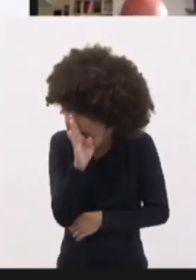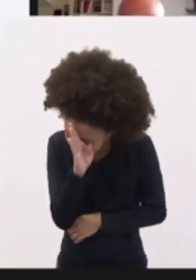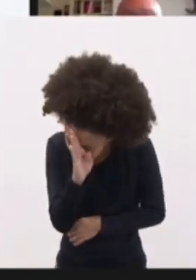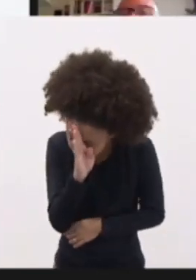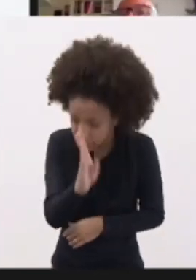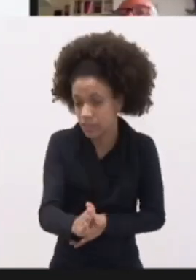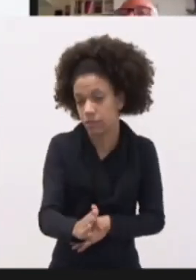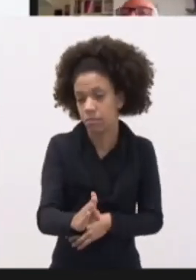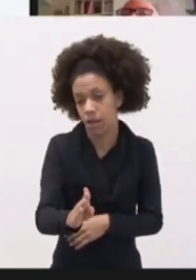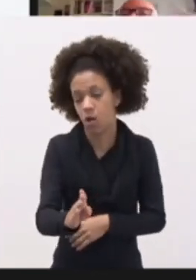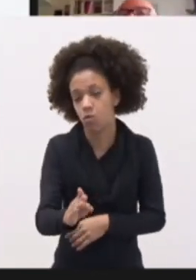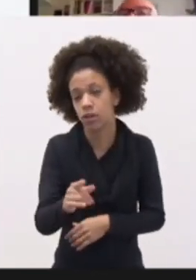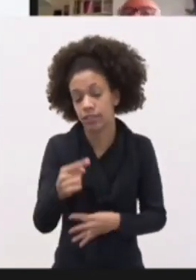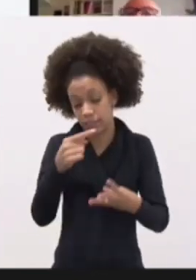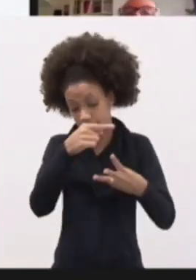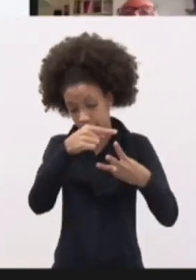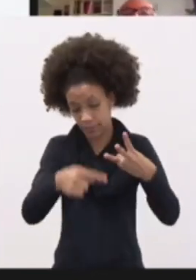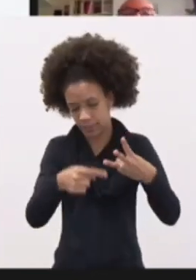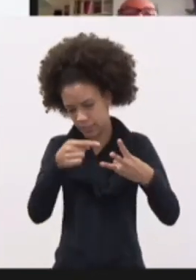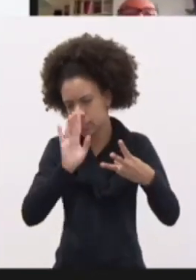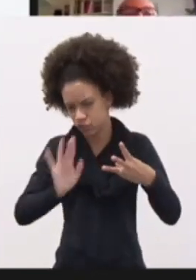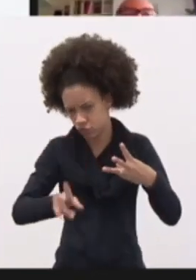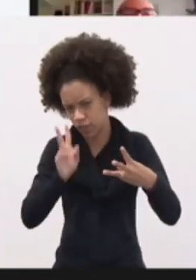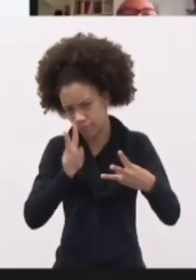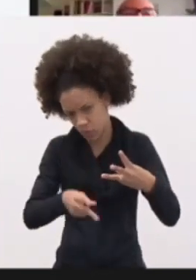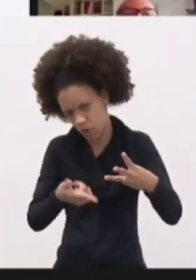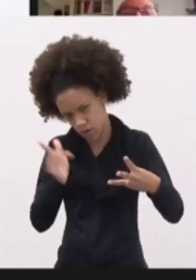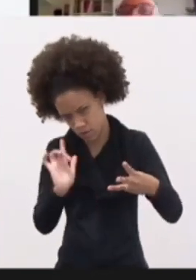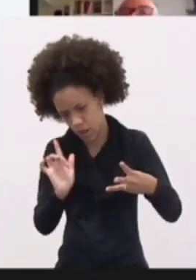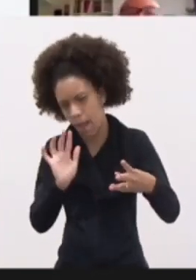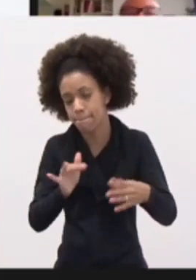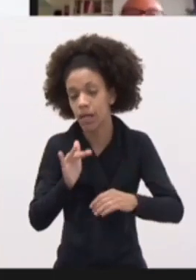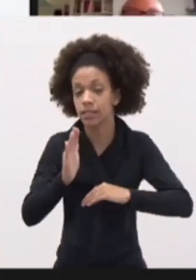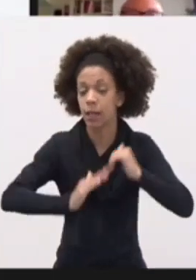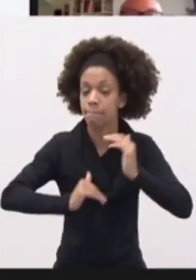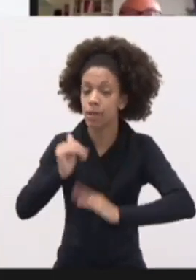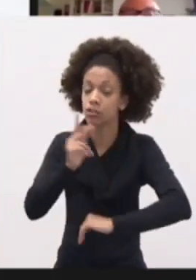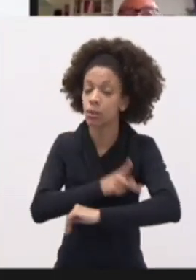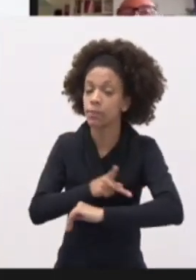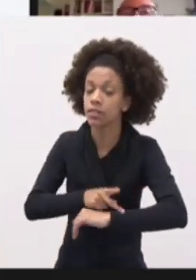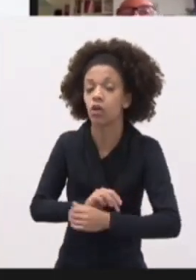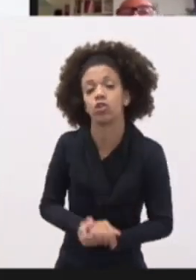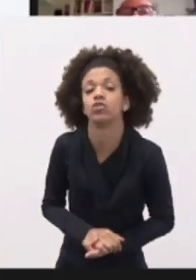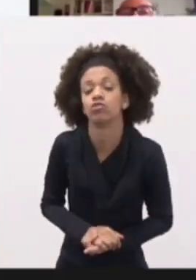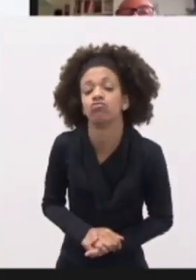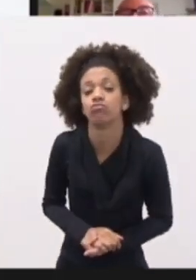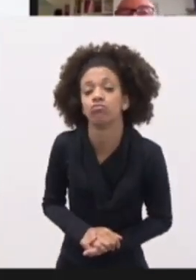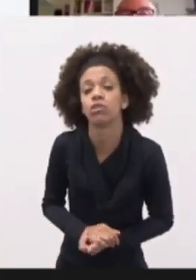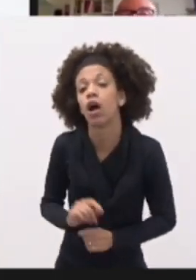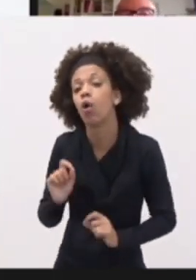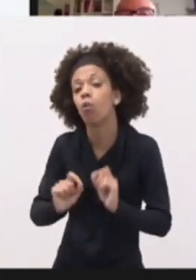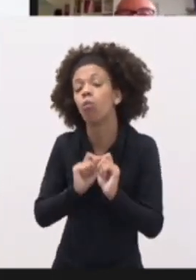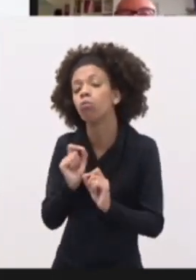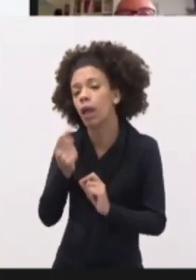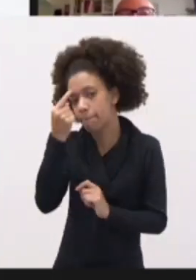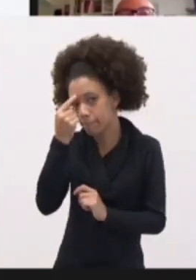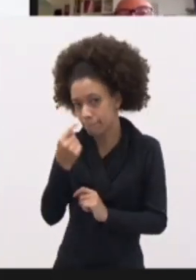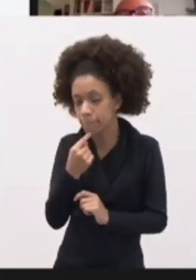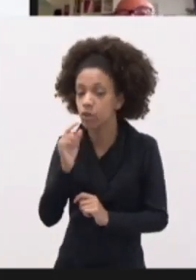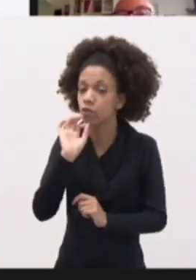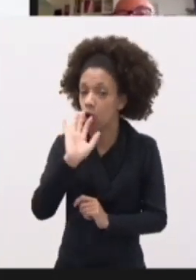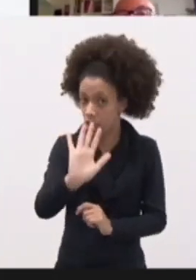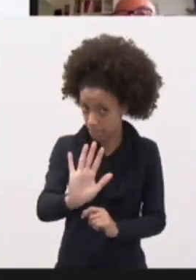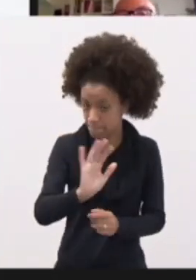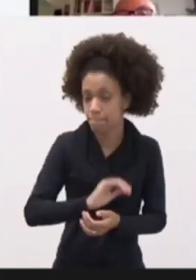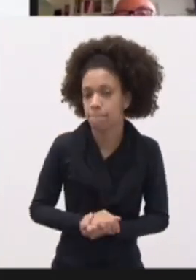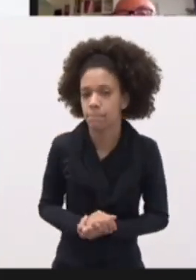né? Que é uma daquelas 3 que a gente já viu. Na prática pedagógica. Então, o que é característico é o seguinte: a estratégia